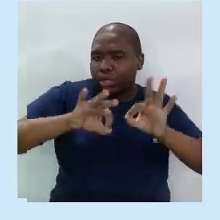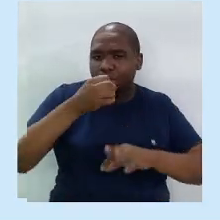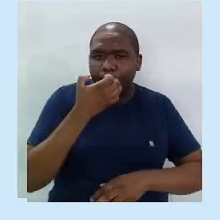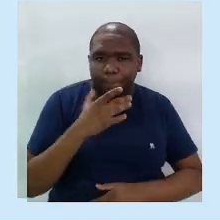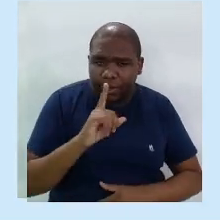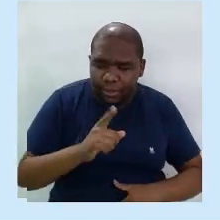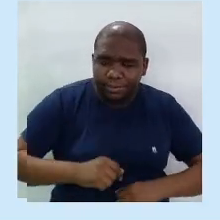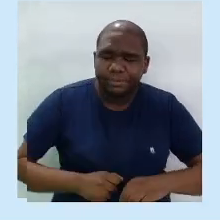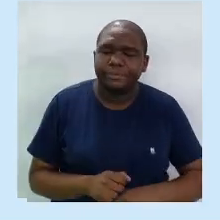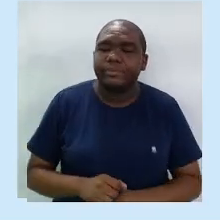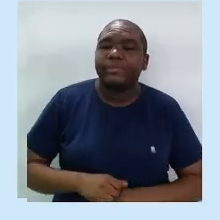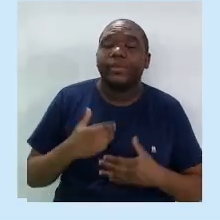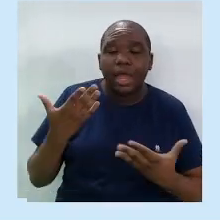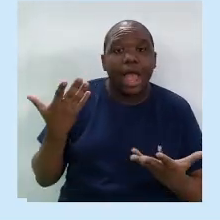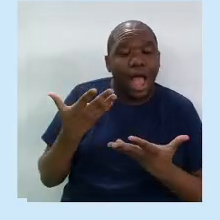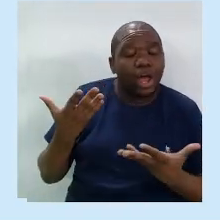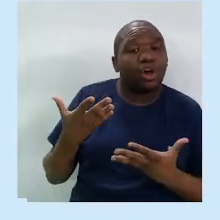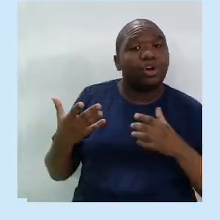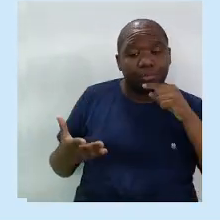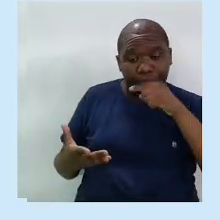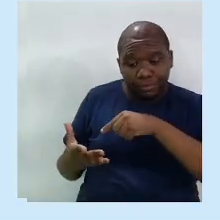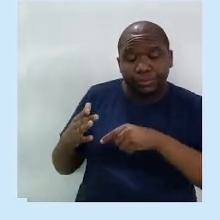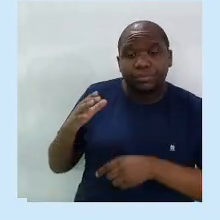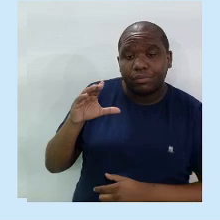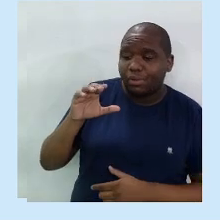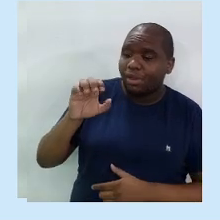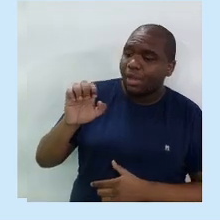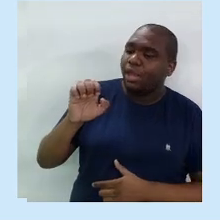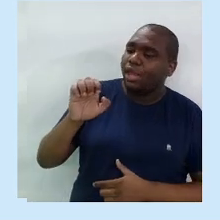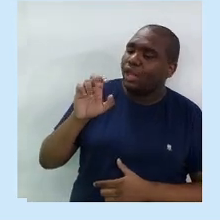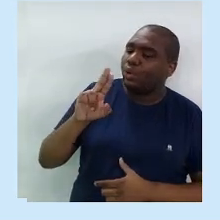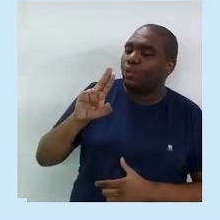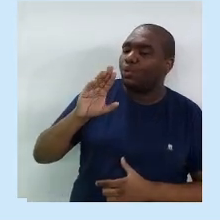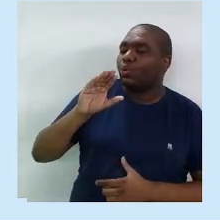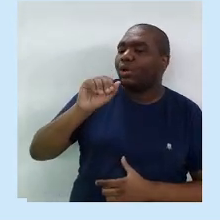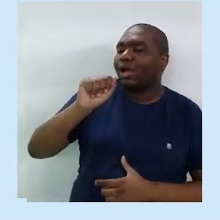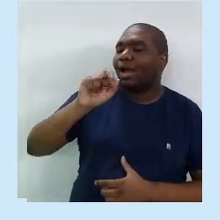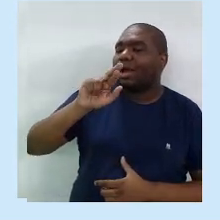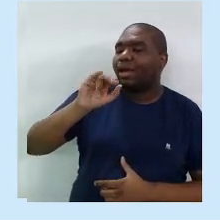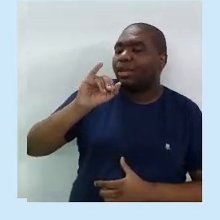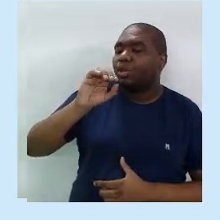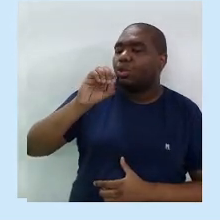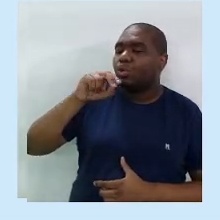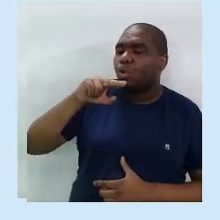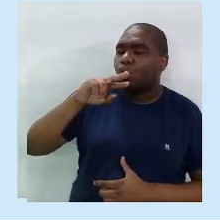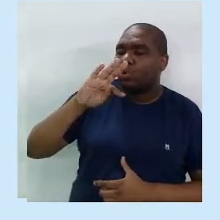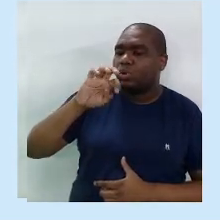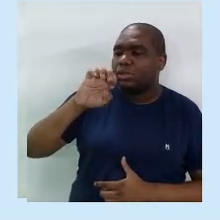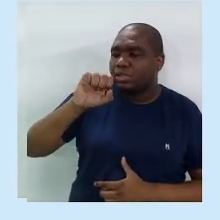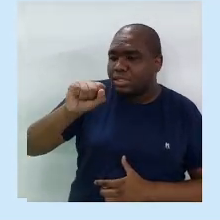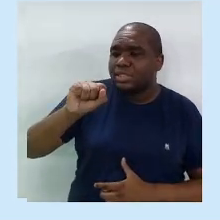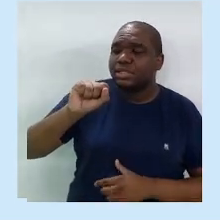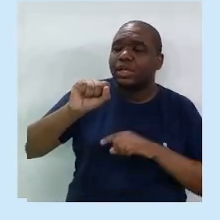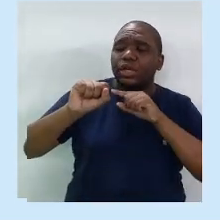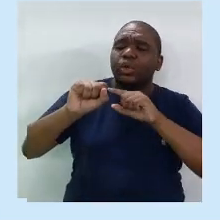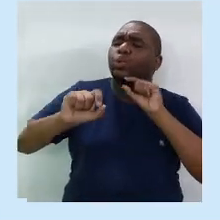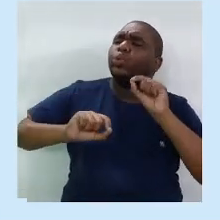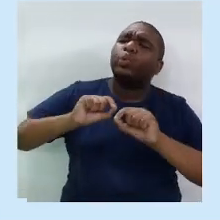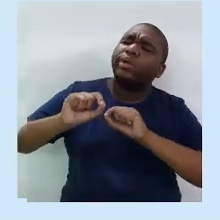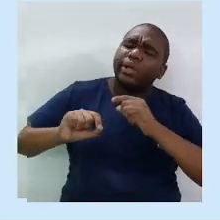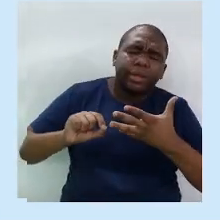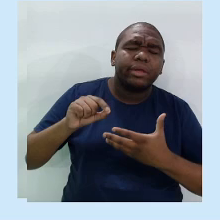agora falar sobre as células que são eucariontes. As células eucariontes vão ser aquelas que